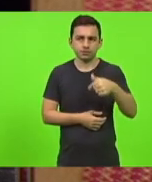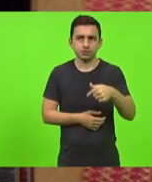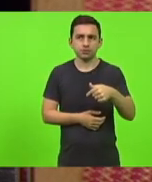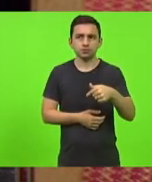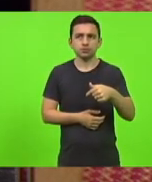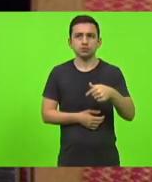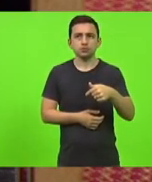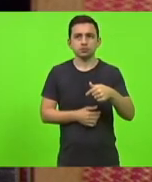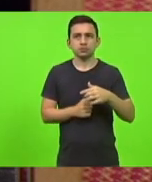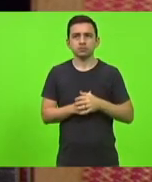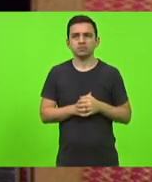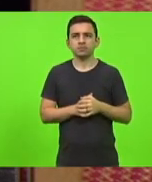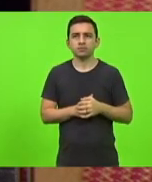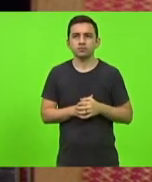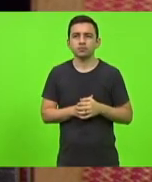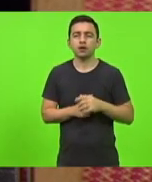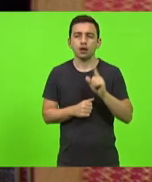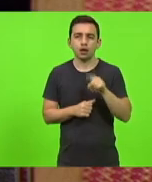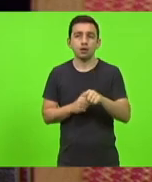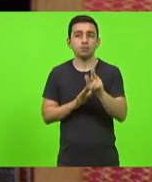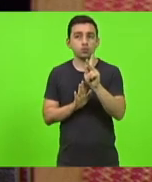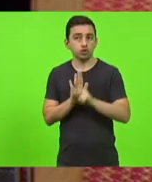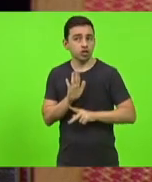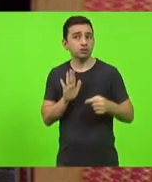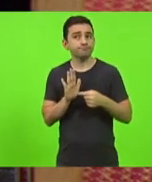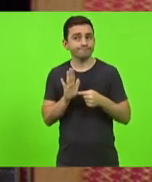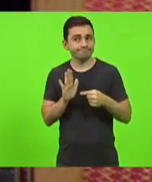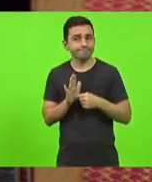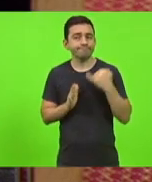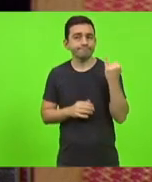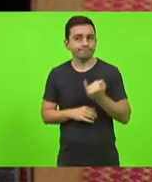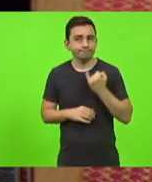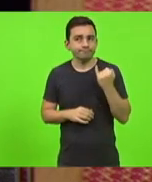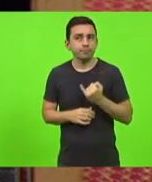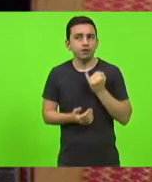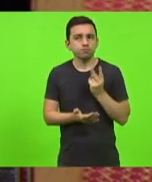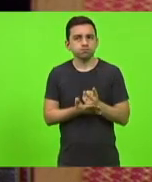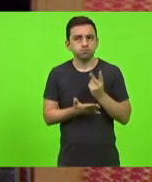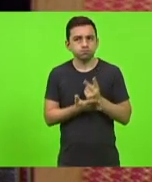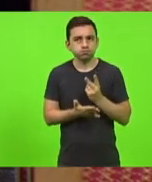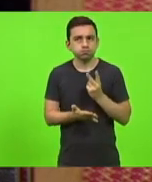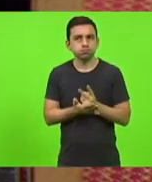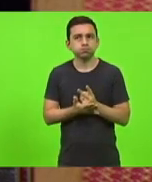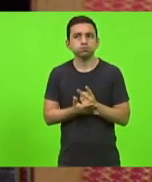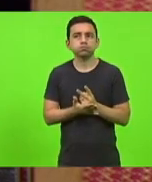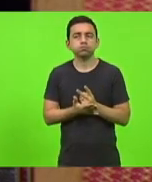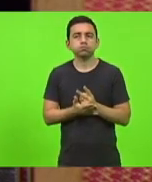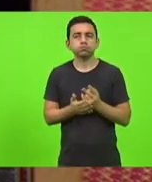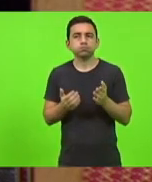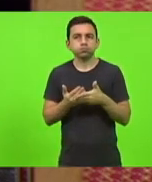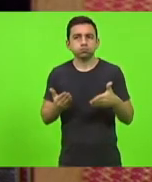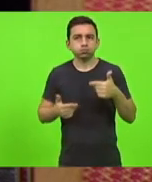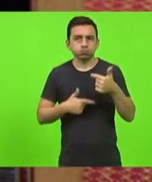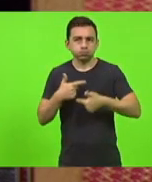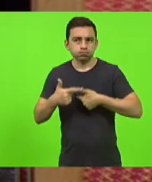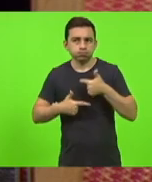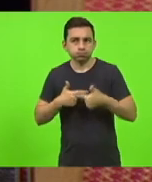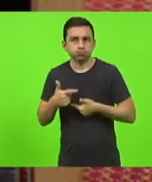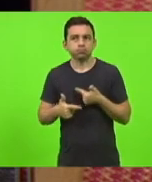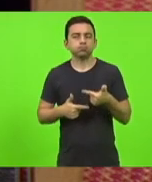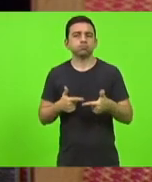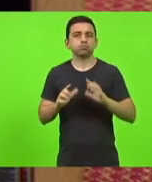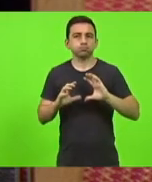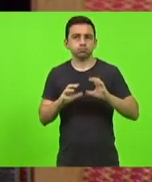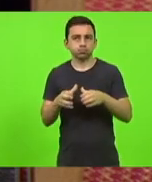é o projeto importante para a manutenção dos cargos das categorias aí